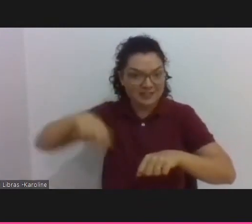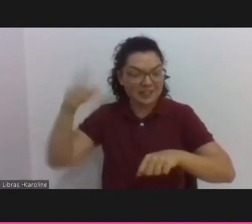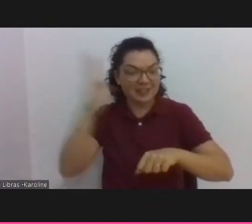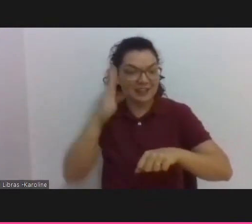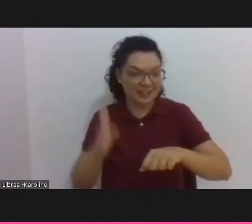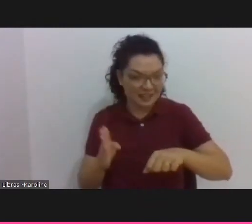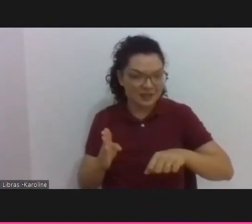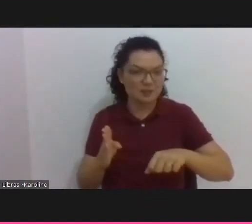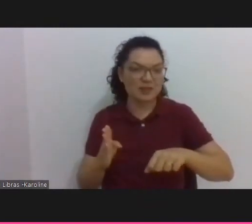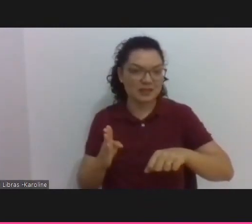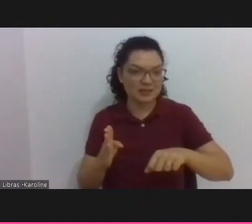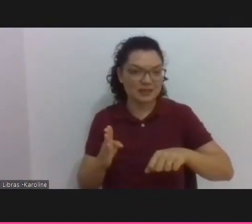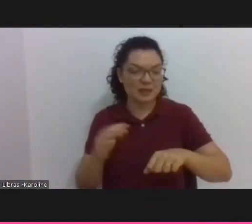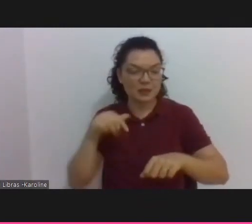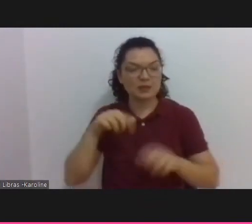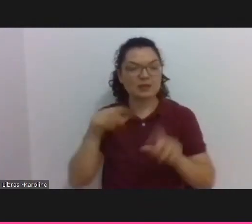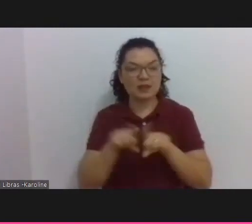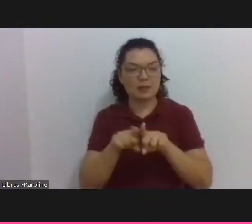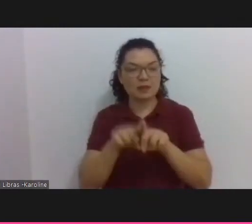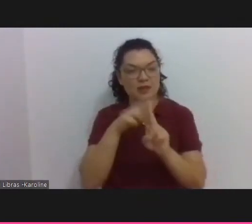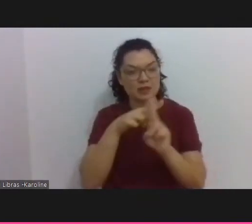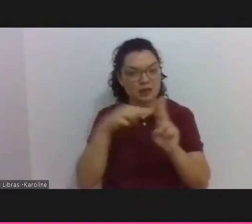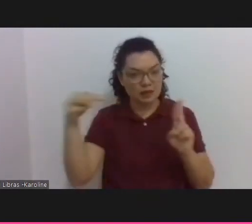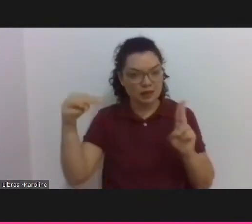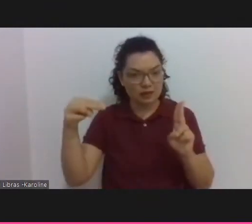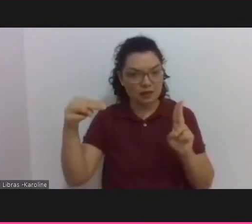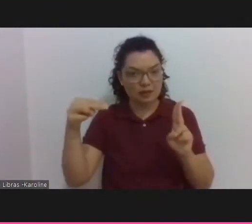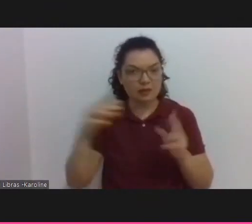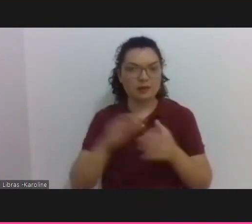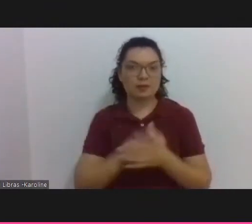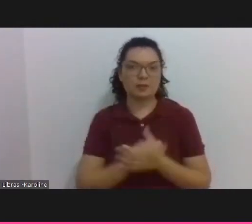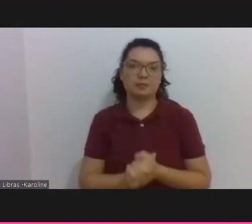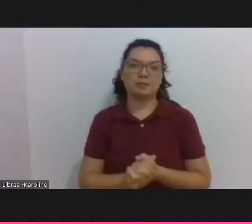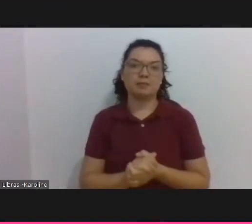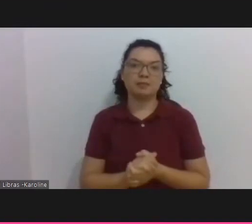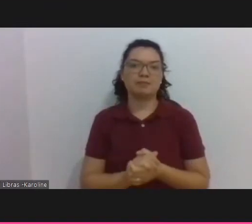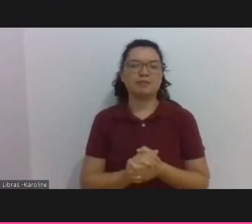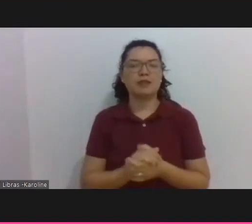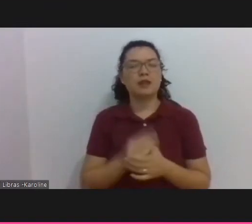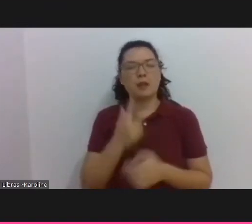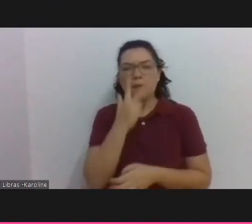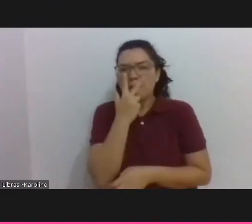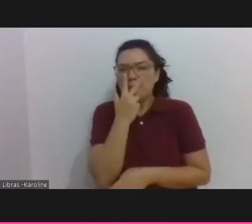UNB. Como uma espécie de premonição, o